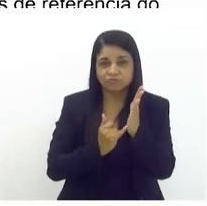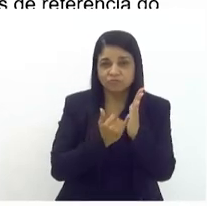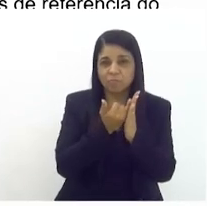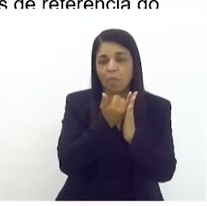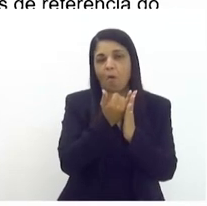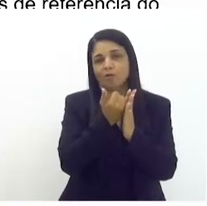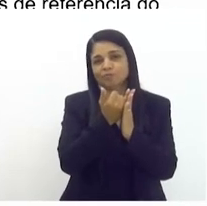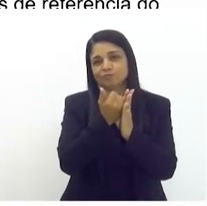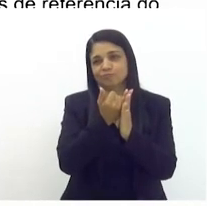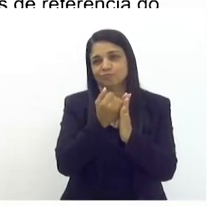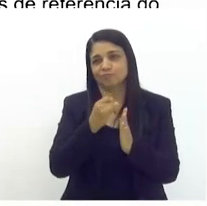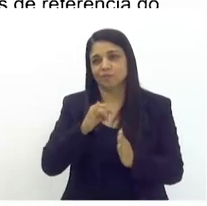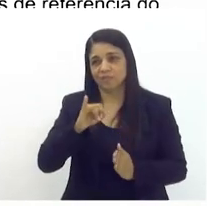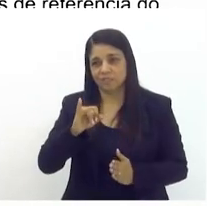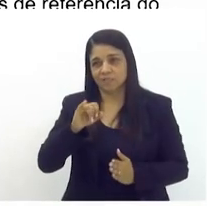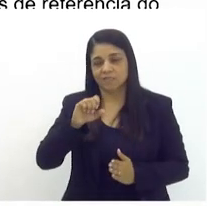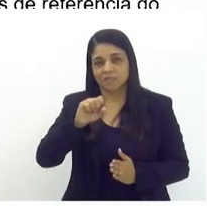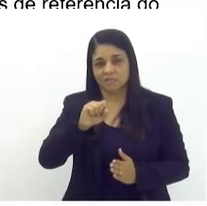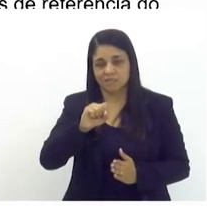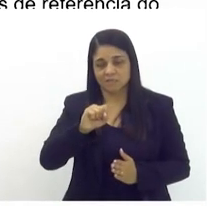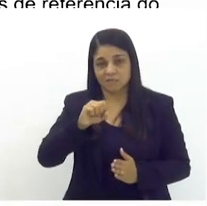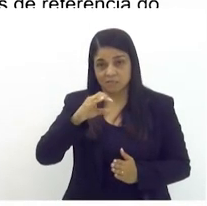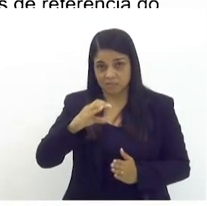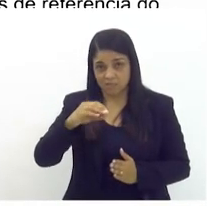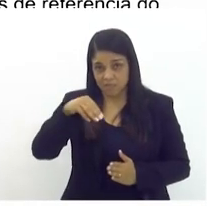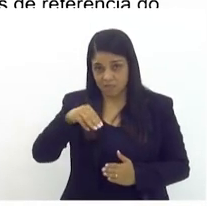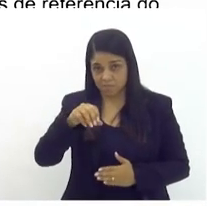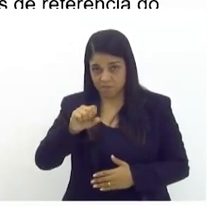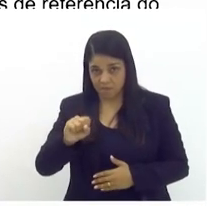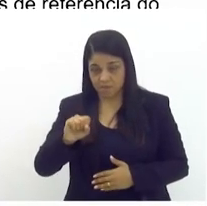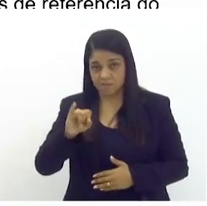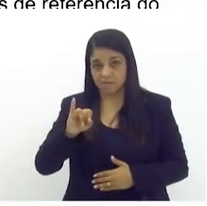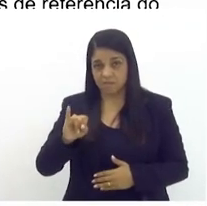existianos ICMS e o ISS